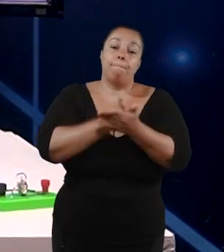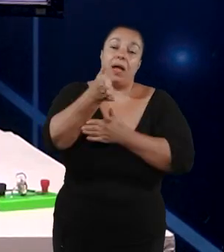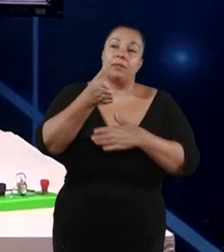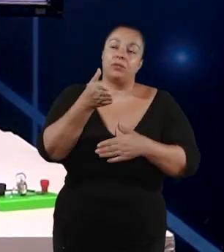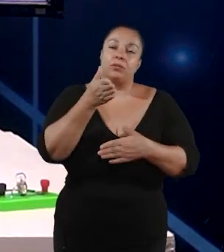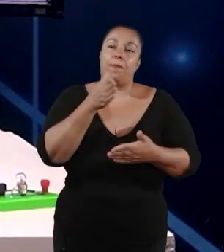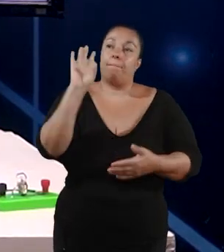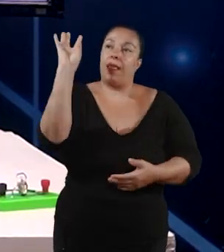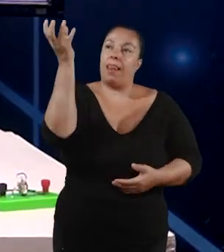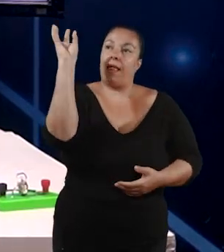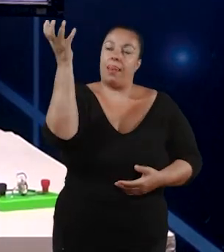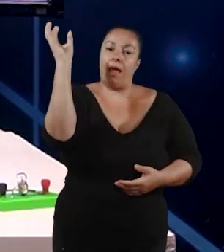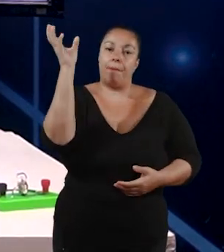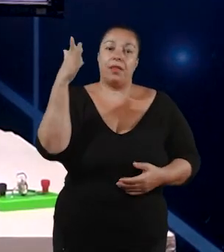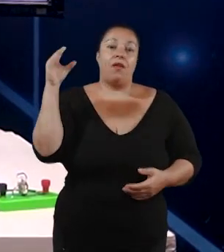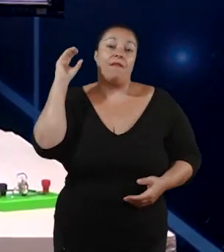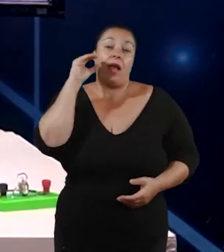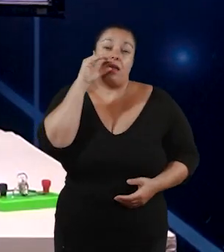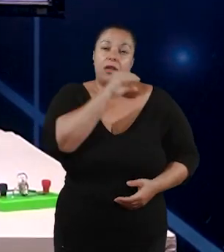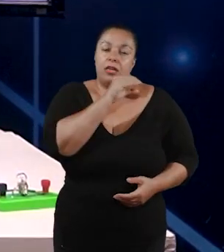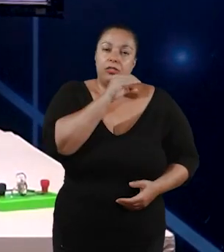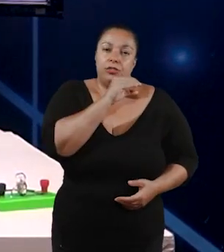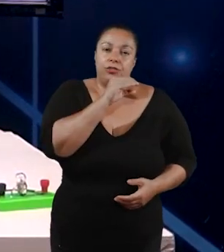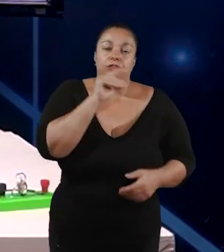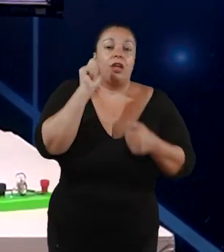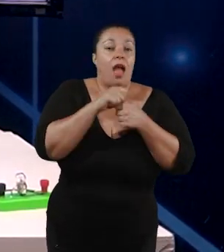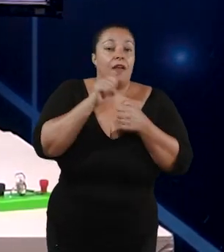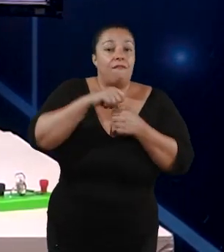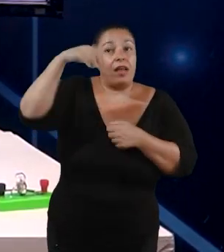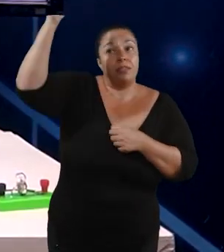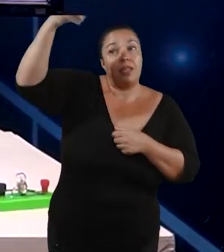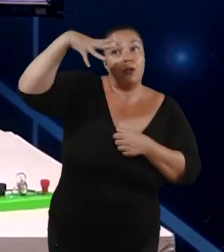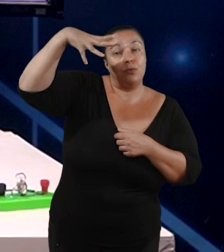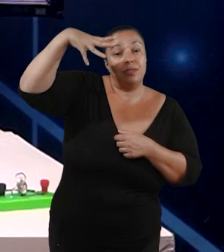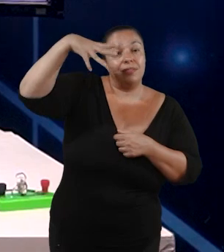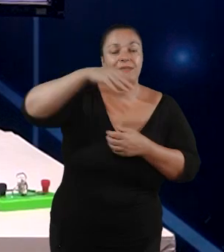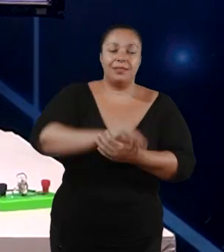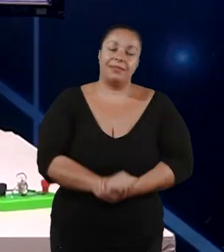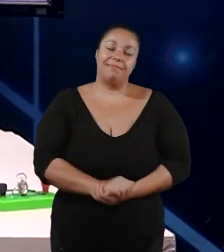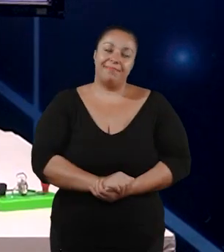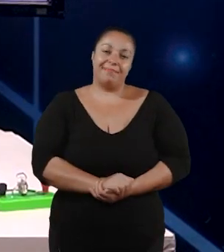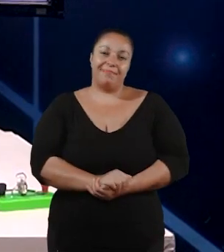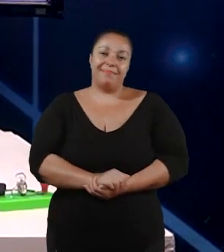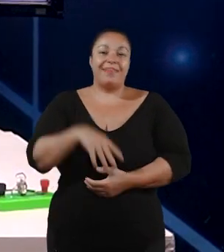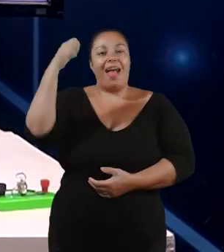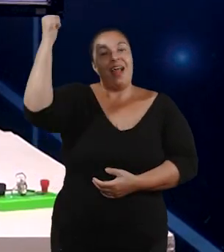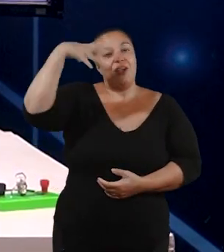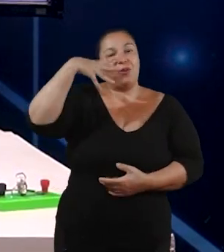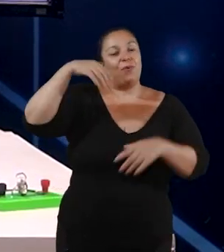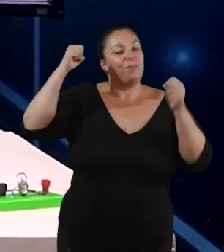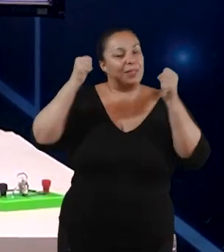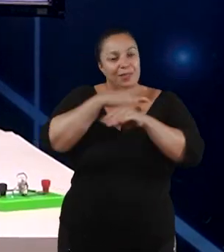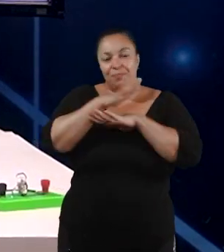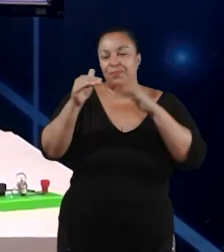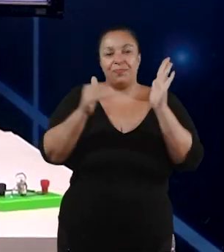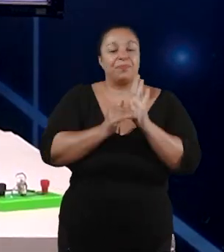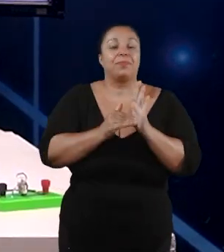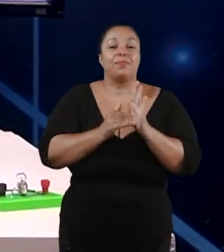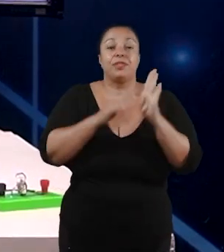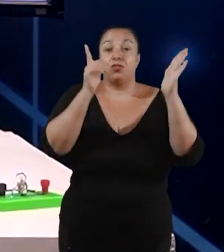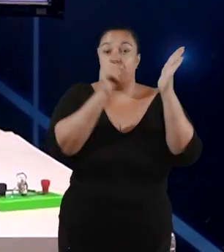eles esquentam o filamento e produzem a luz. Está lá. Veio iluminar aqui. Tá? Chave